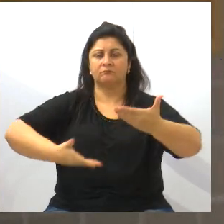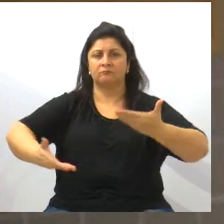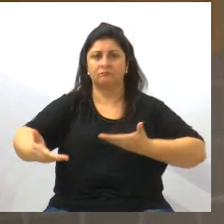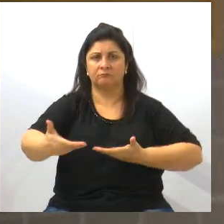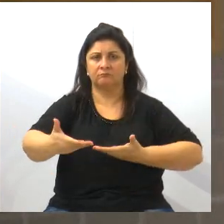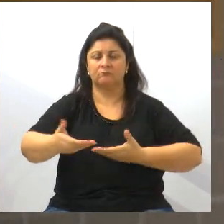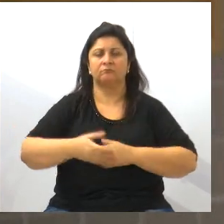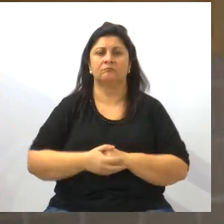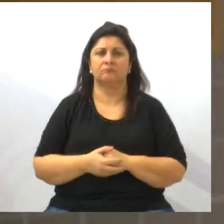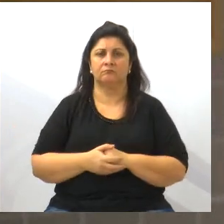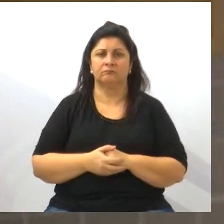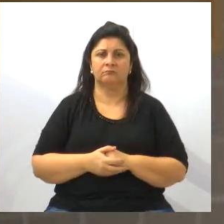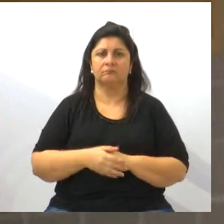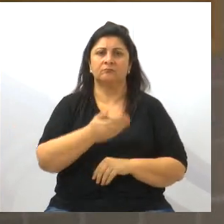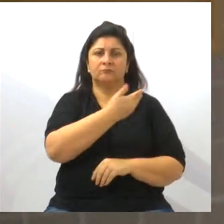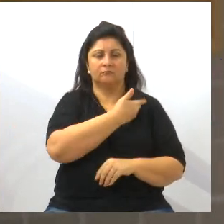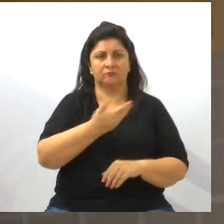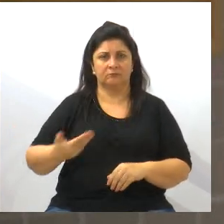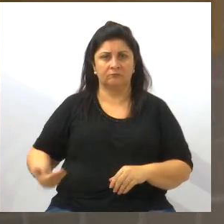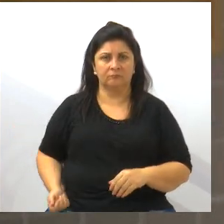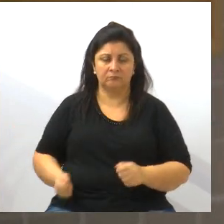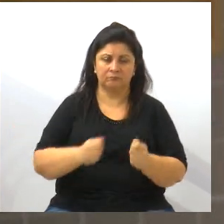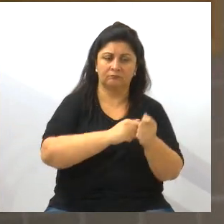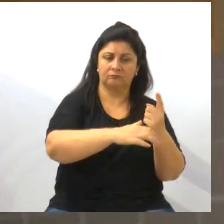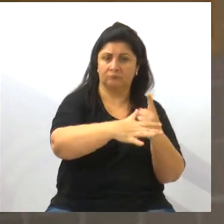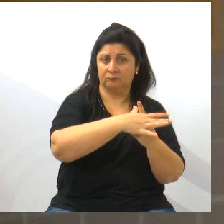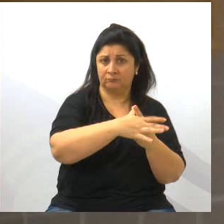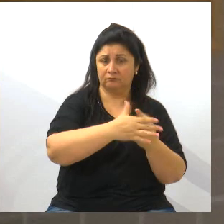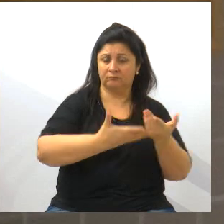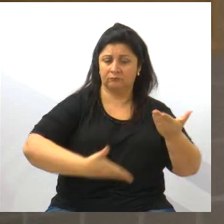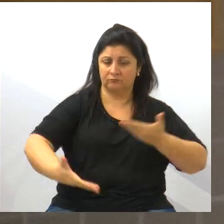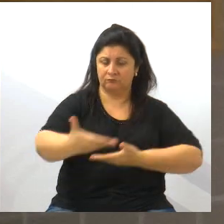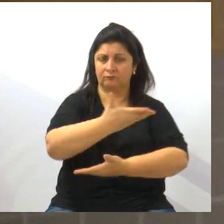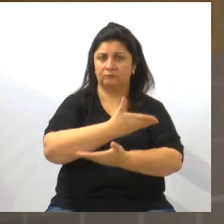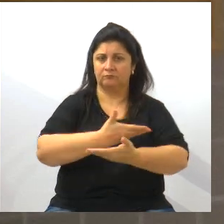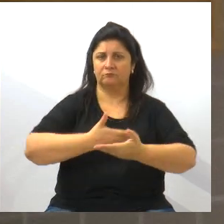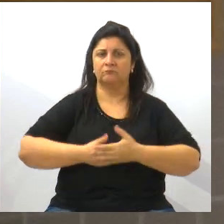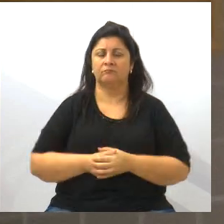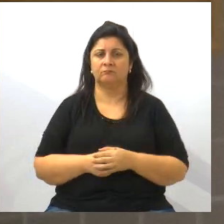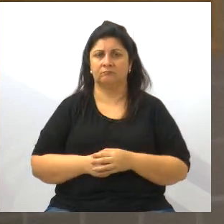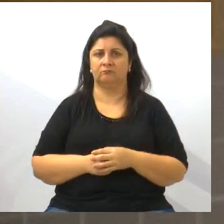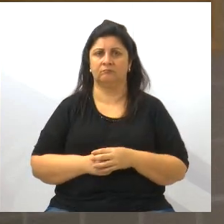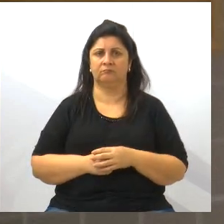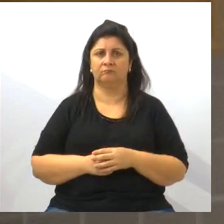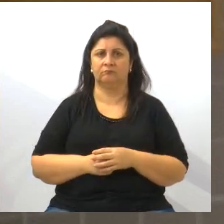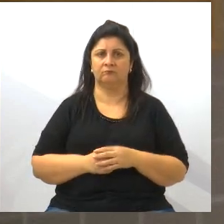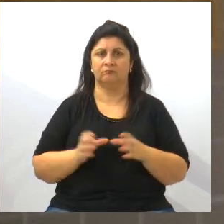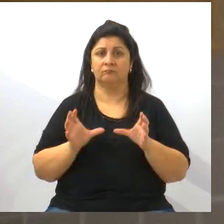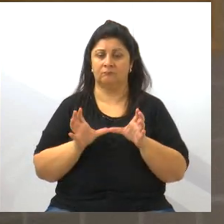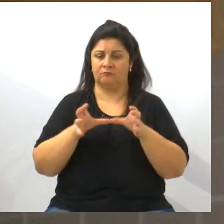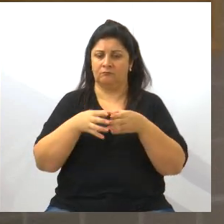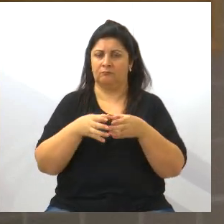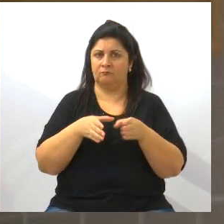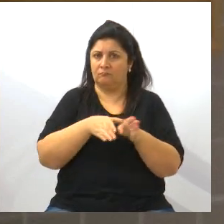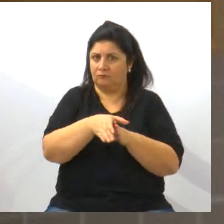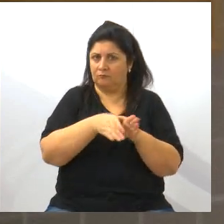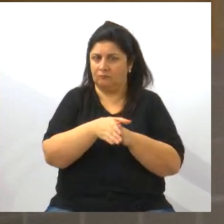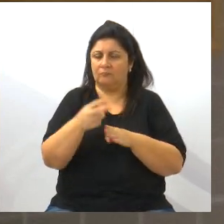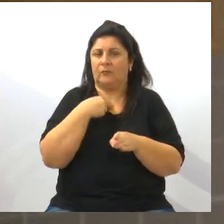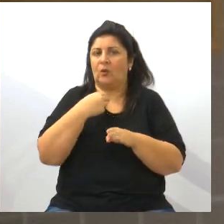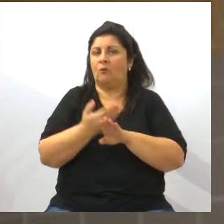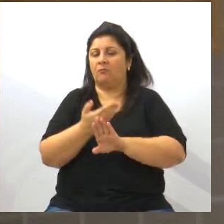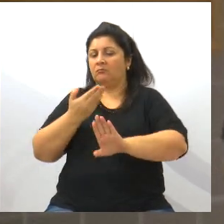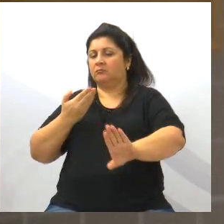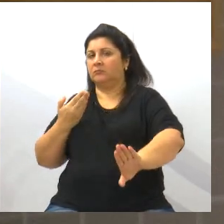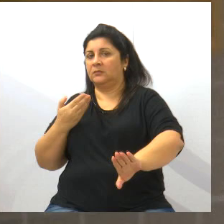a sociedade, né? São pontes. Né? Os conselhos não podem ser ilhas, eles precisam ser pontes, eles